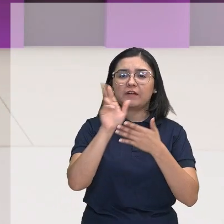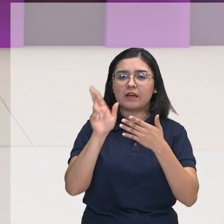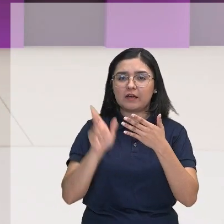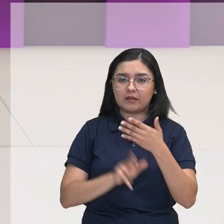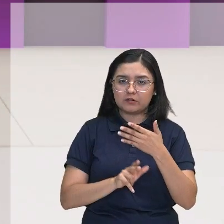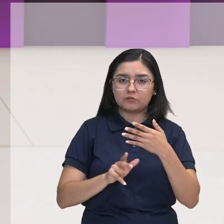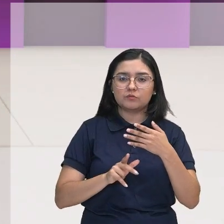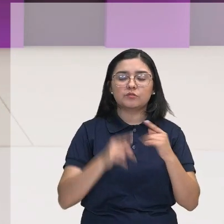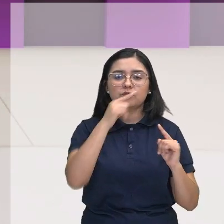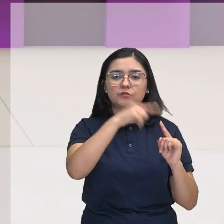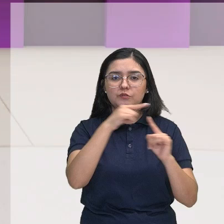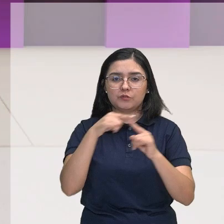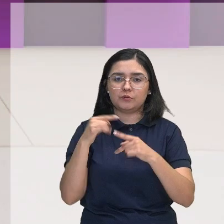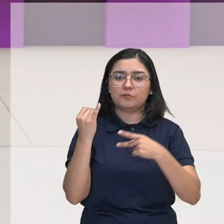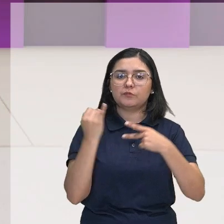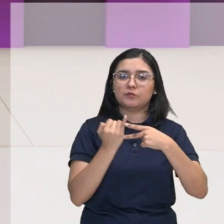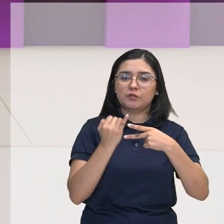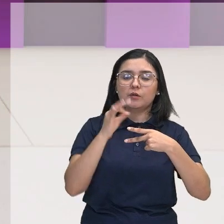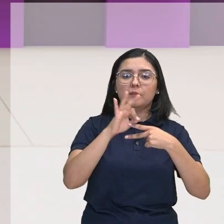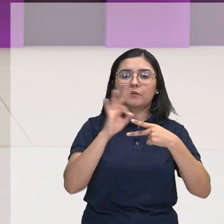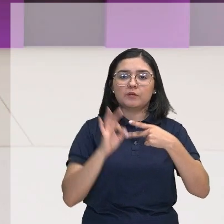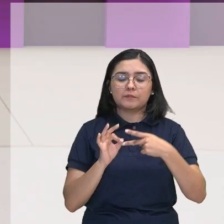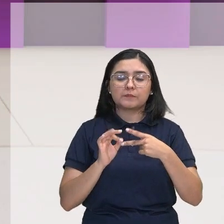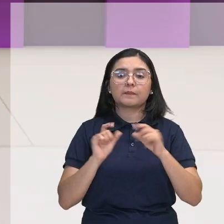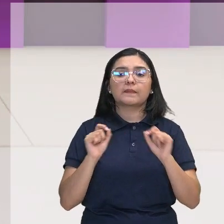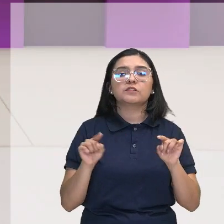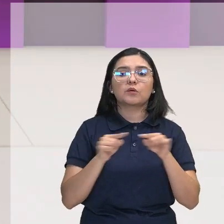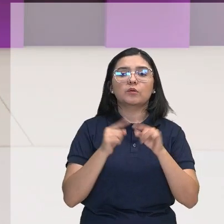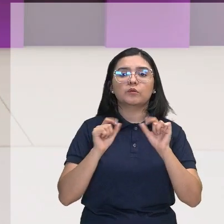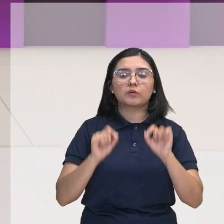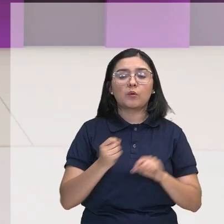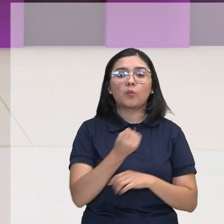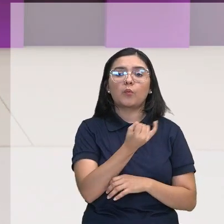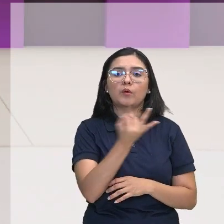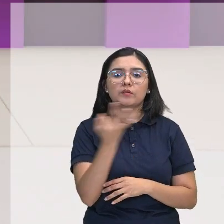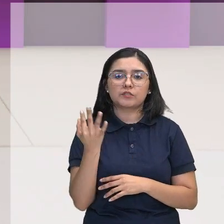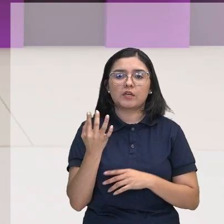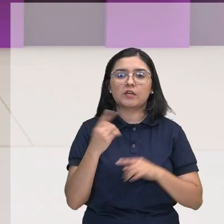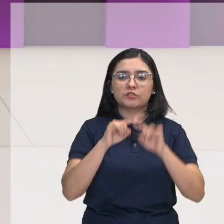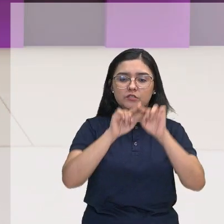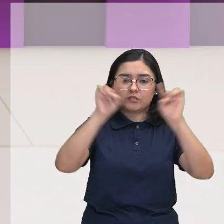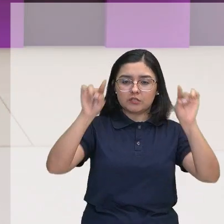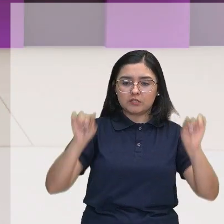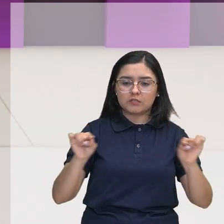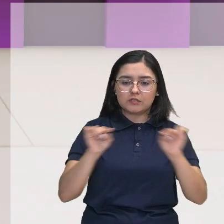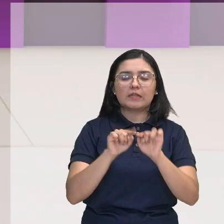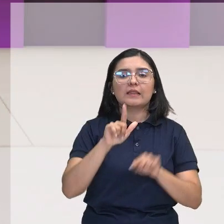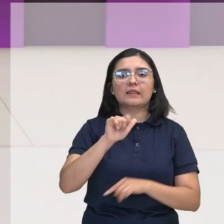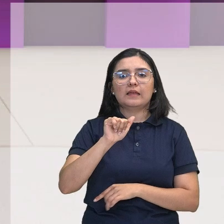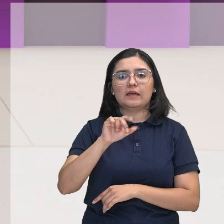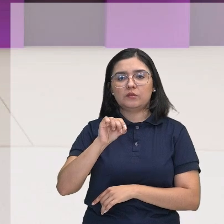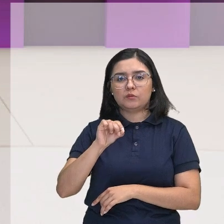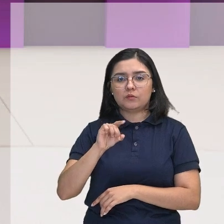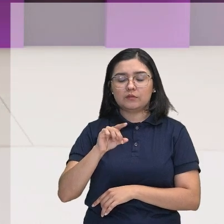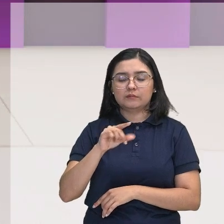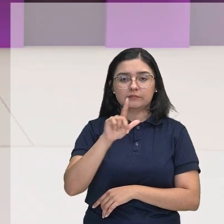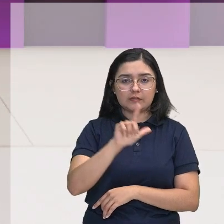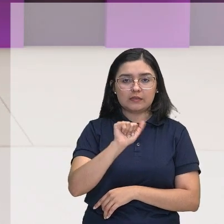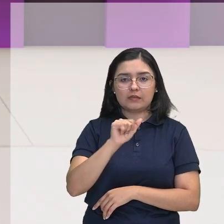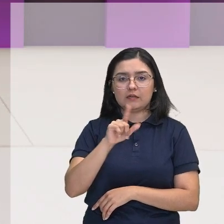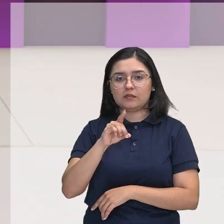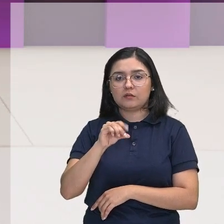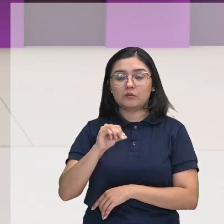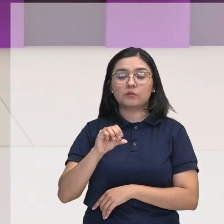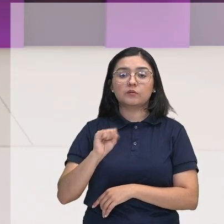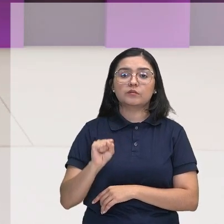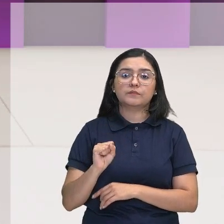de polígonos, que de acordo com a quantidade de lados, ele vai receber ali o seu nome. E alguns, claro, não